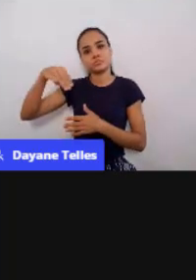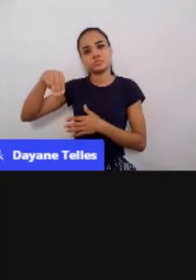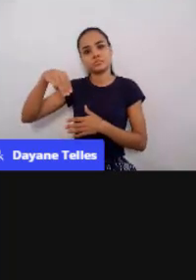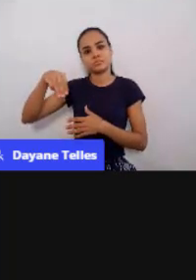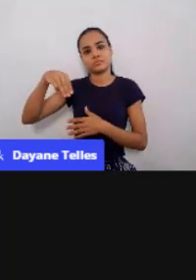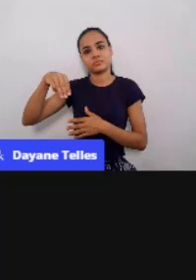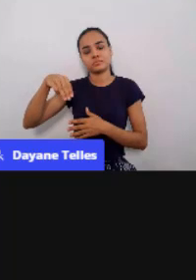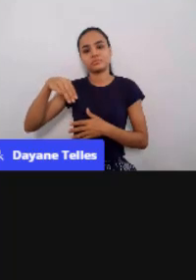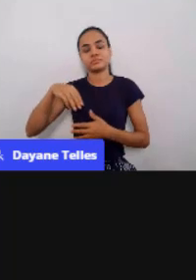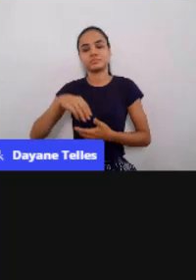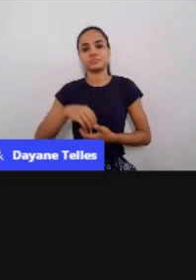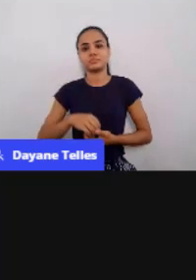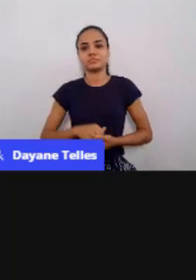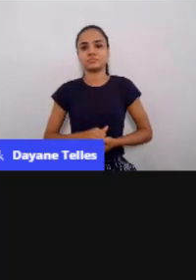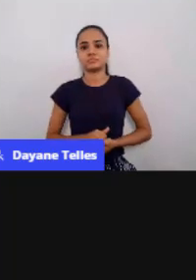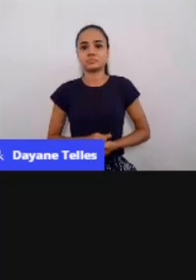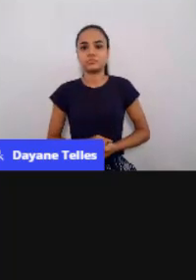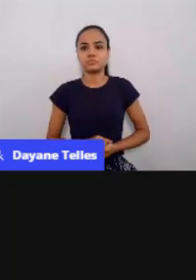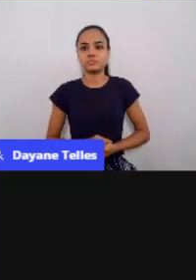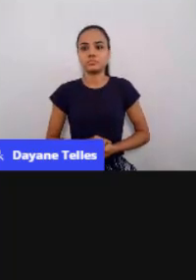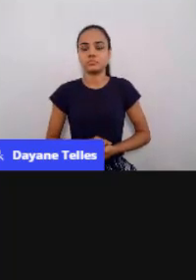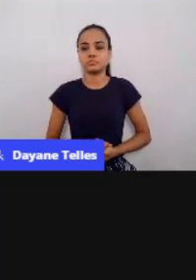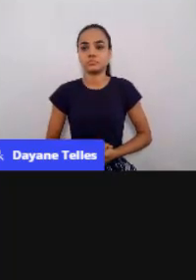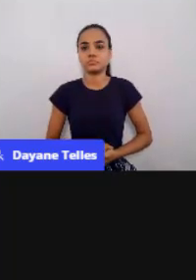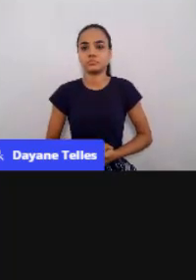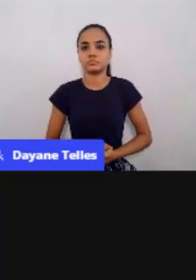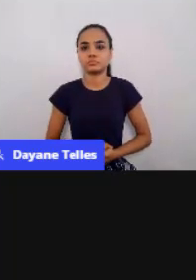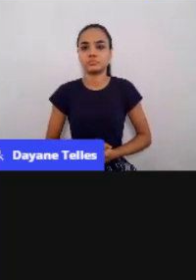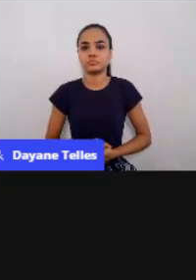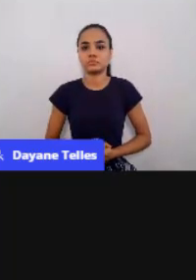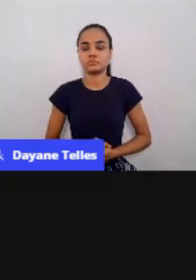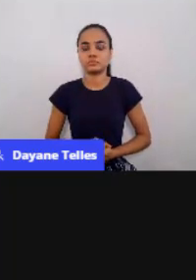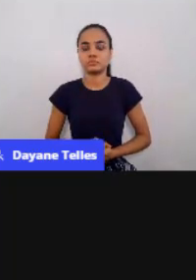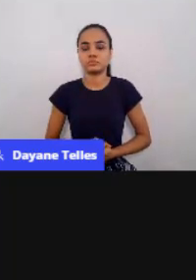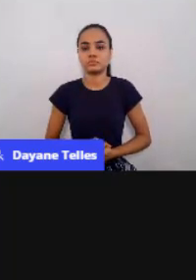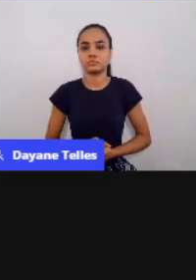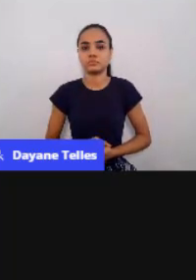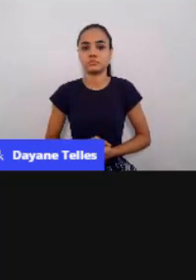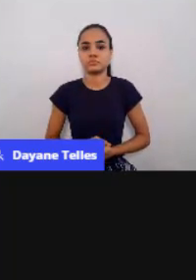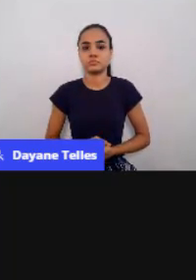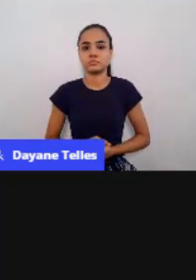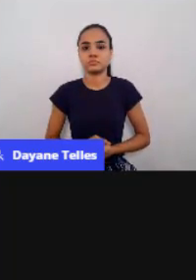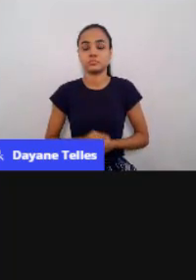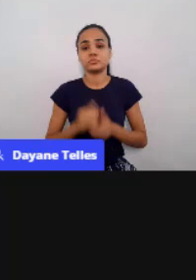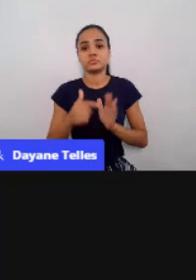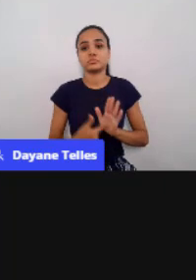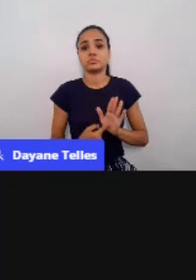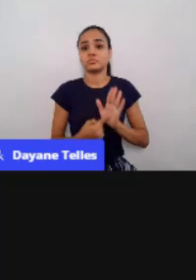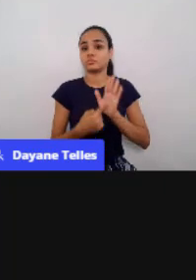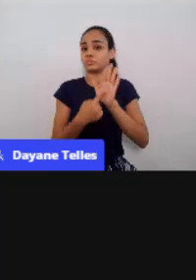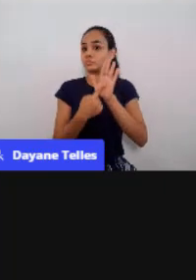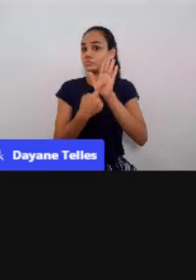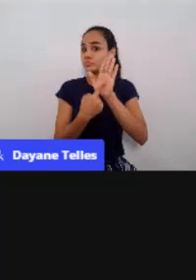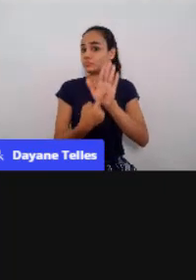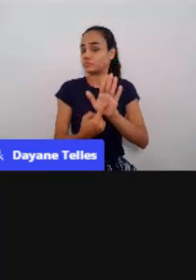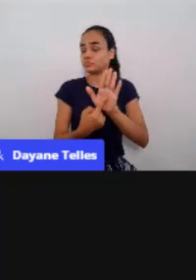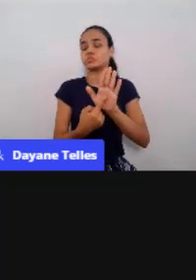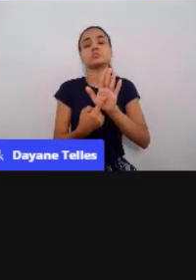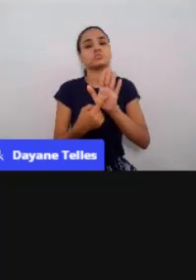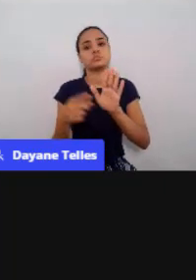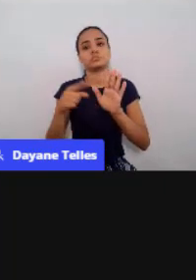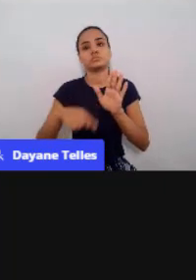Próximo slide. Bem, apresentando para vocês a nossa equipe de